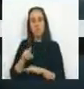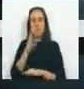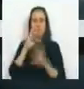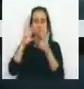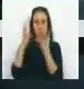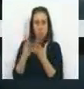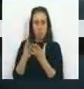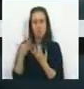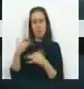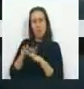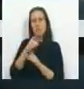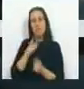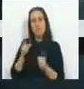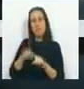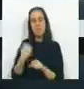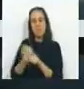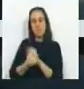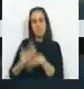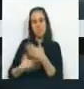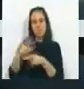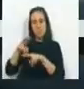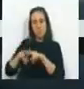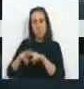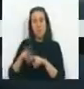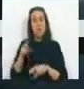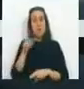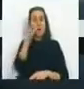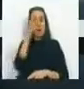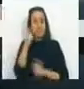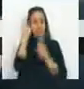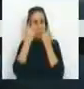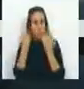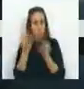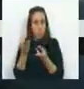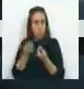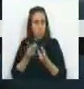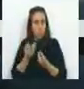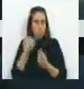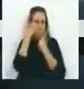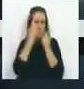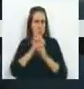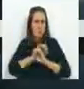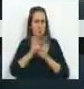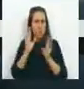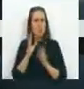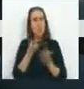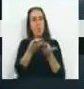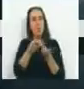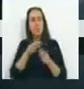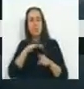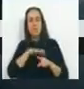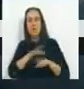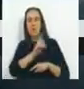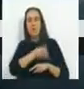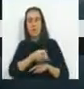prisionais, mas não sei se pensou verdadeiramente, ou se as contas estão feitas, claro que pensou, no impacto orçamental que